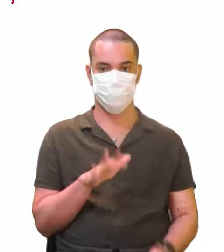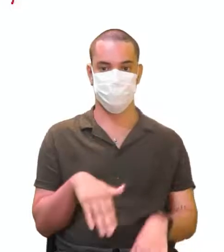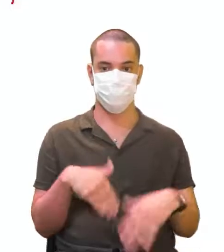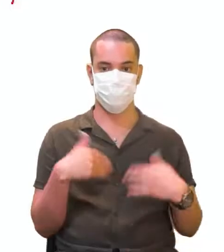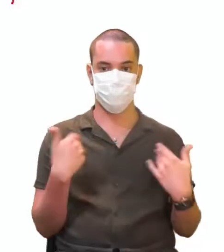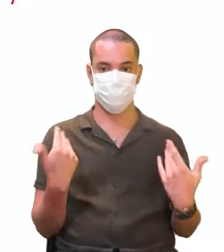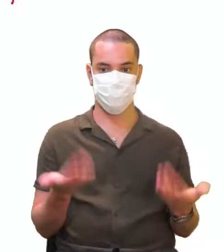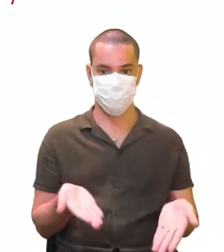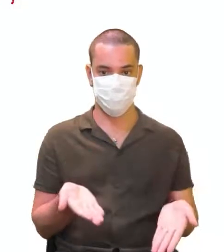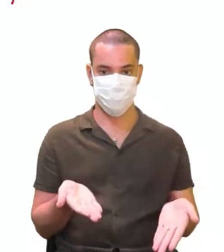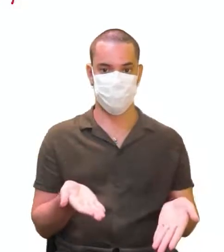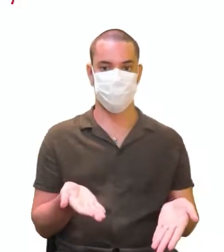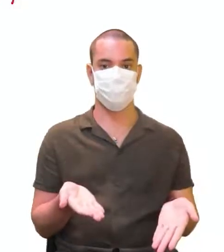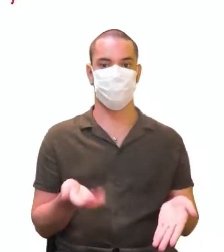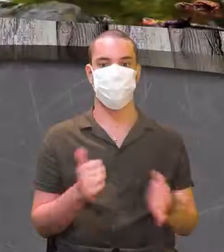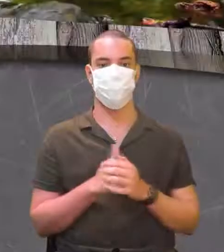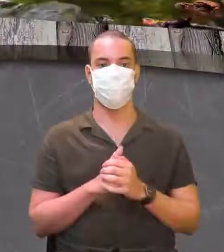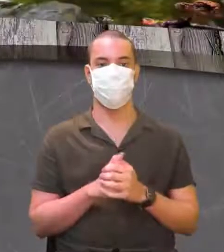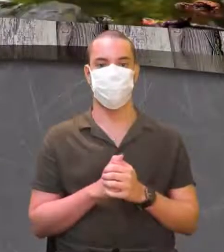aqui pra gente.